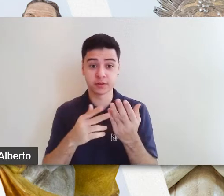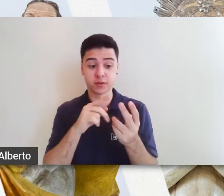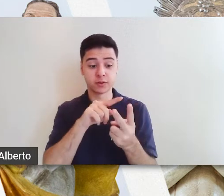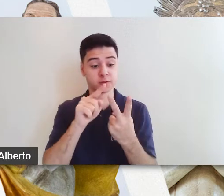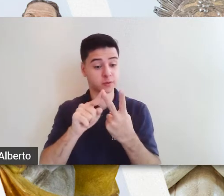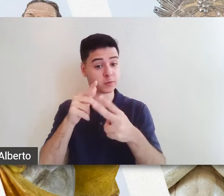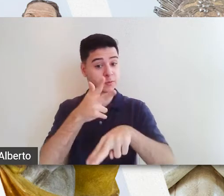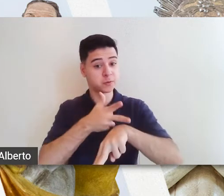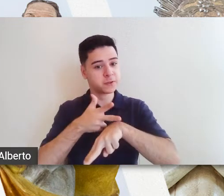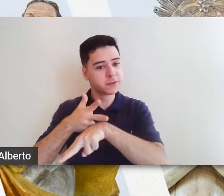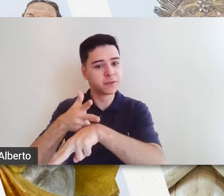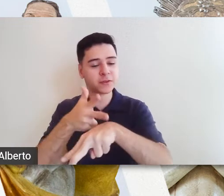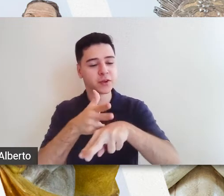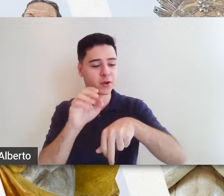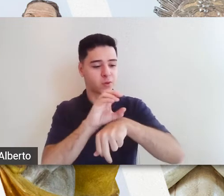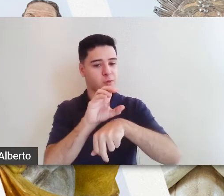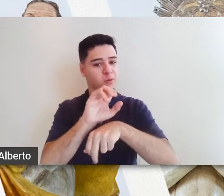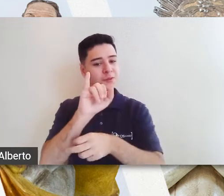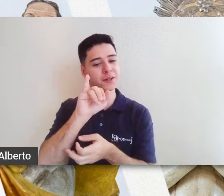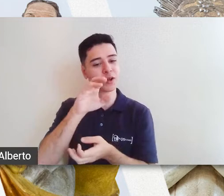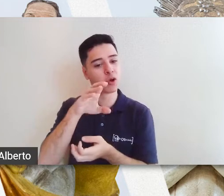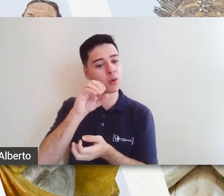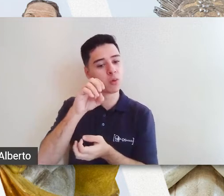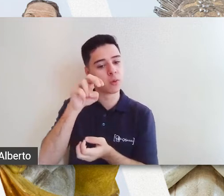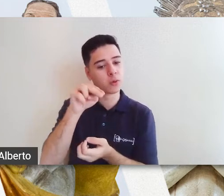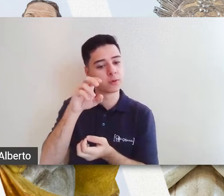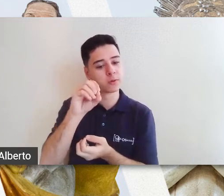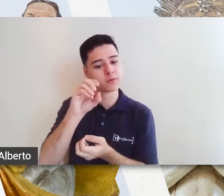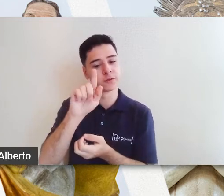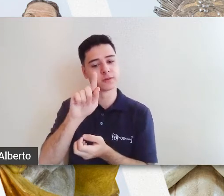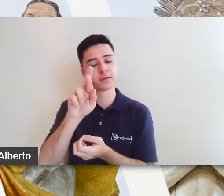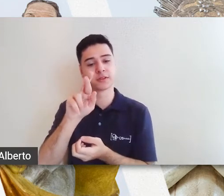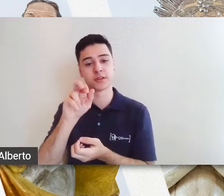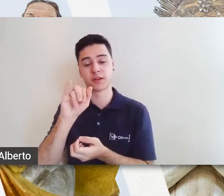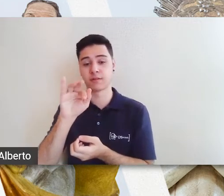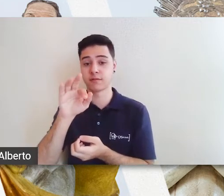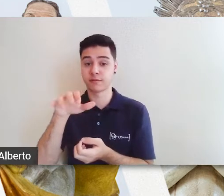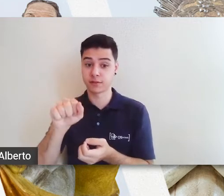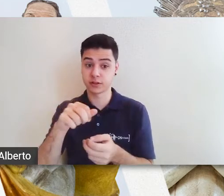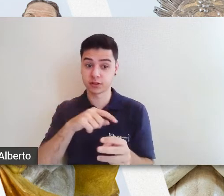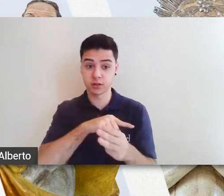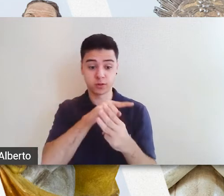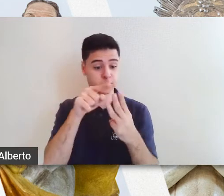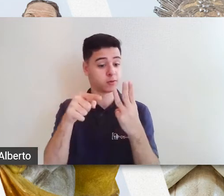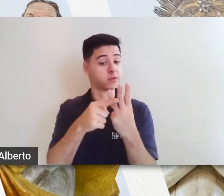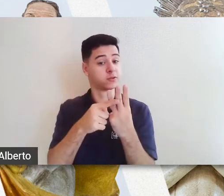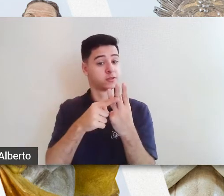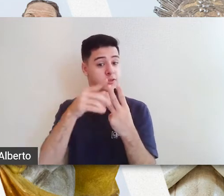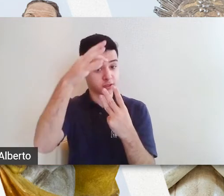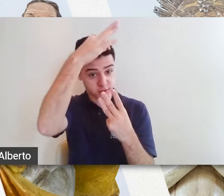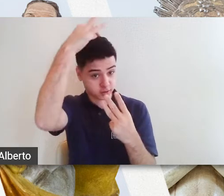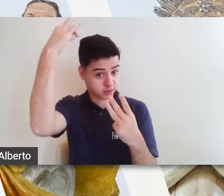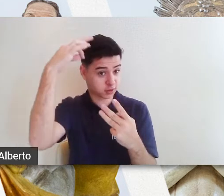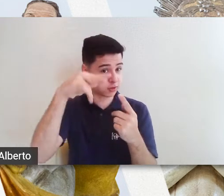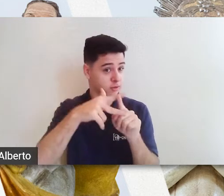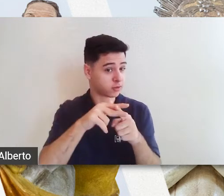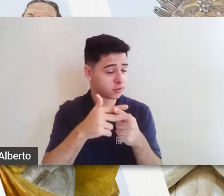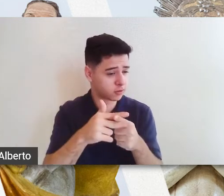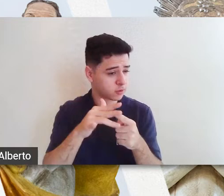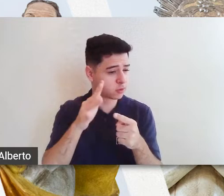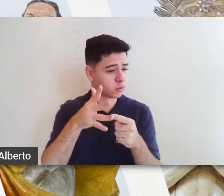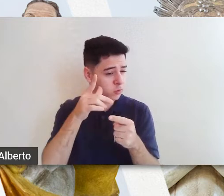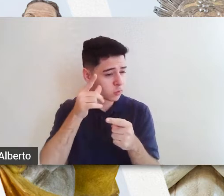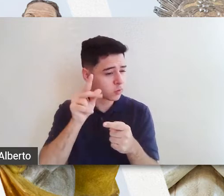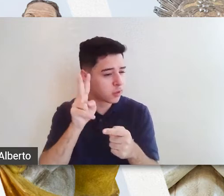de iconografia, sobre os três santos que estão aí sendo expostos e restaurados ao vivo na Casa Fit de